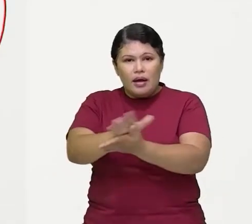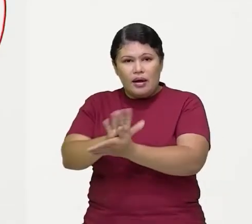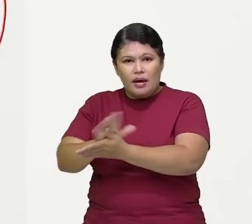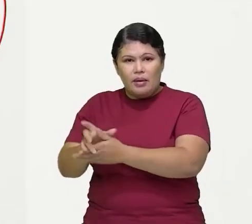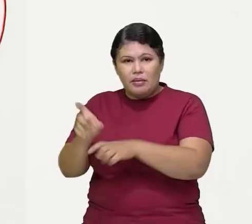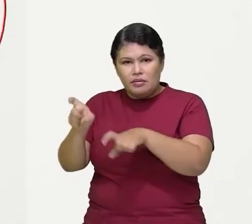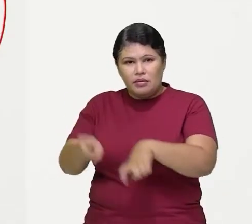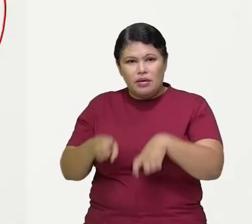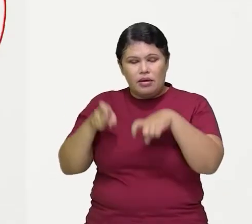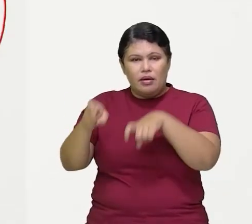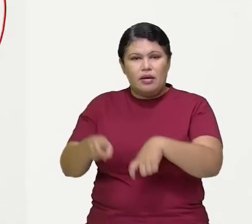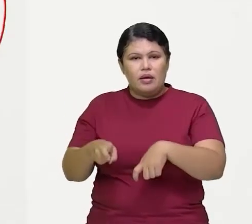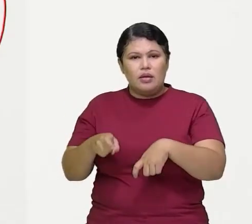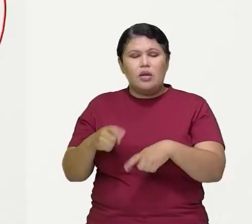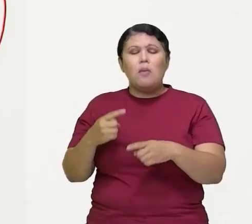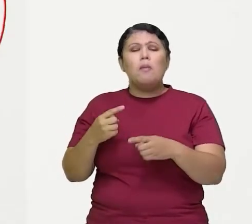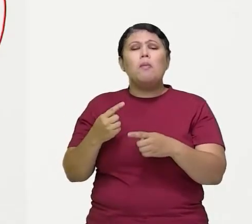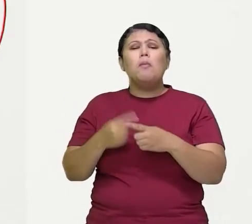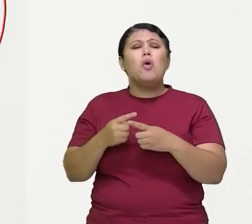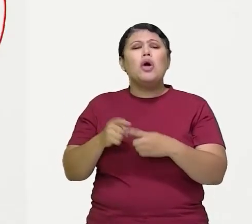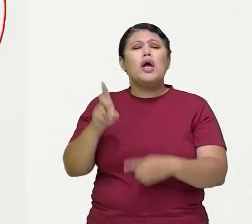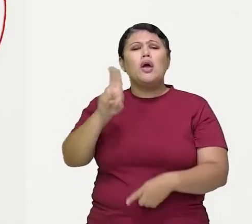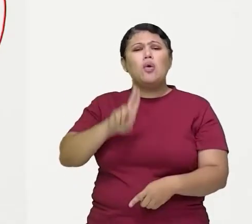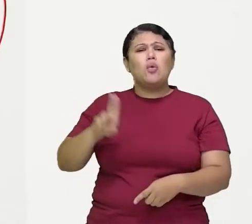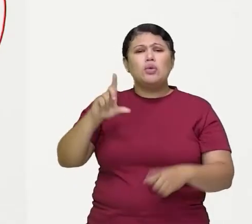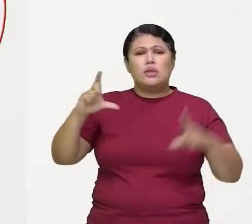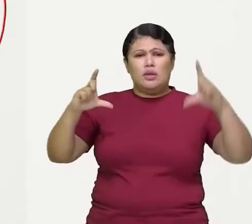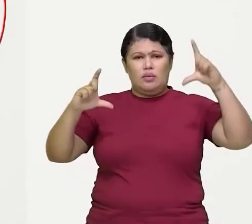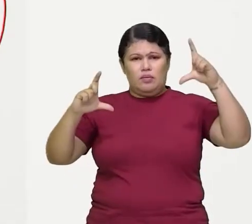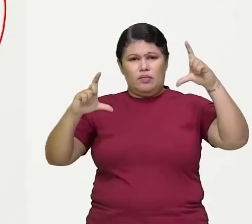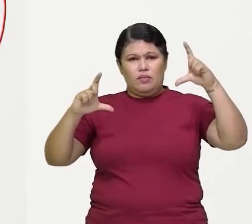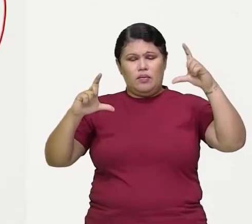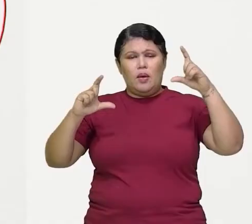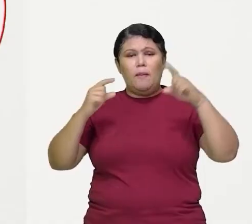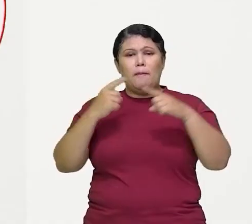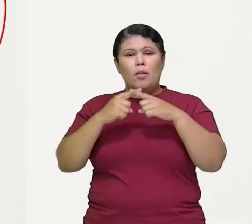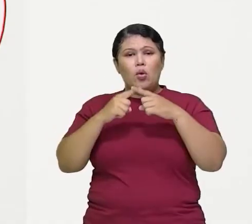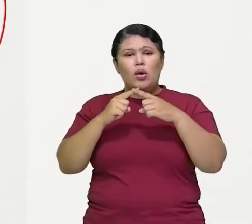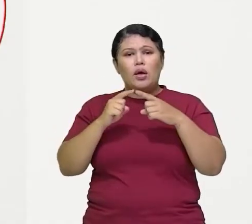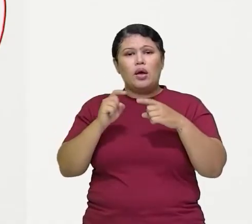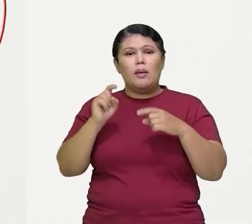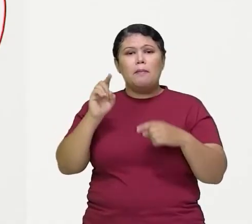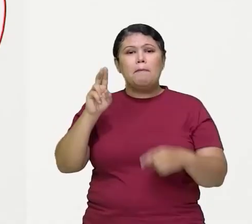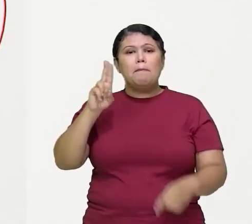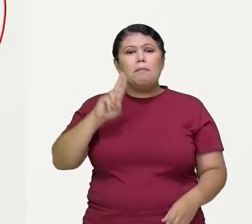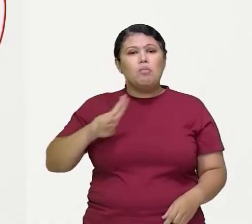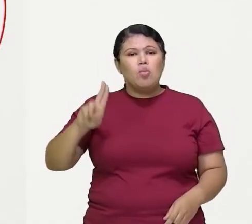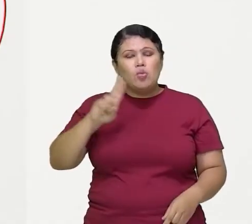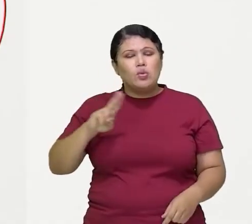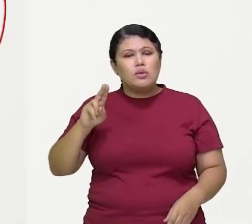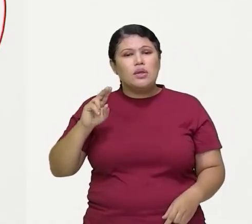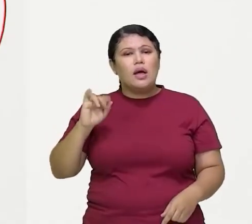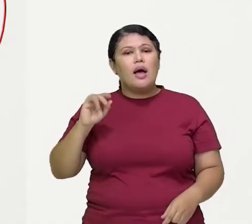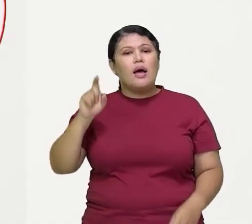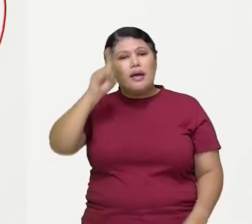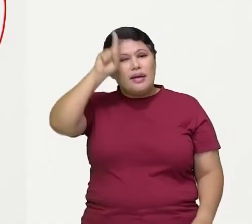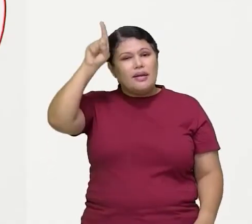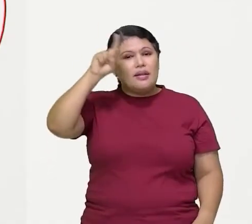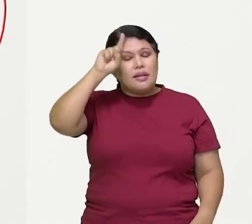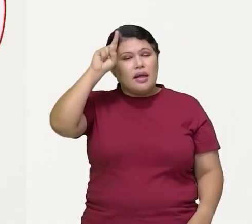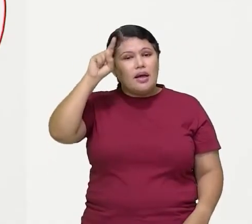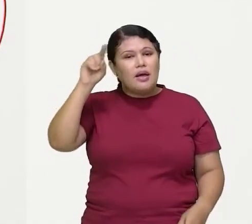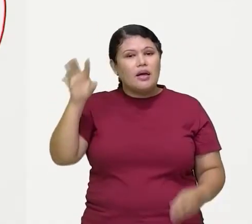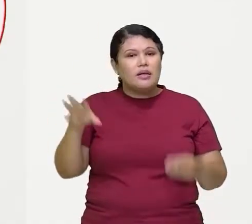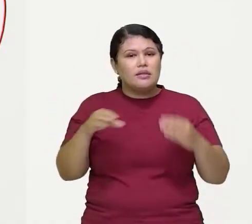Para que serve, professora? Por que eu utilizei? Para intercalar ideia ou afirmação secundária do texto.